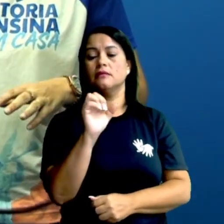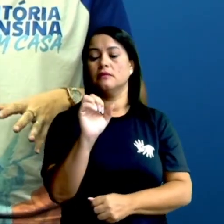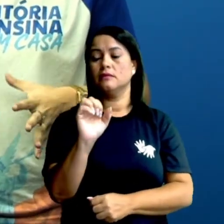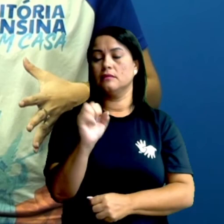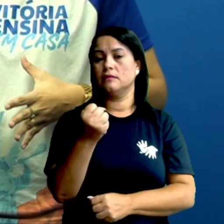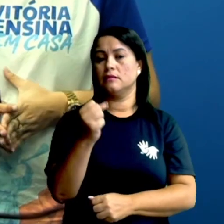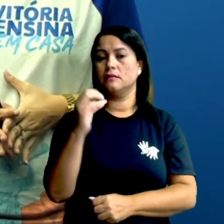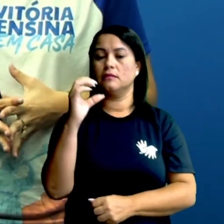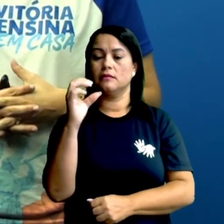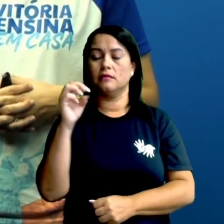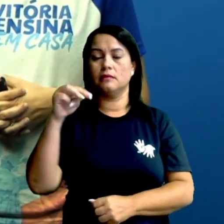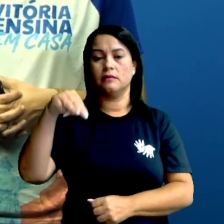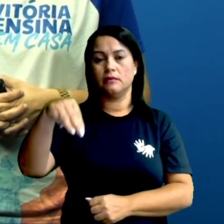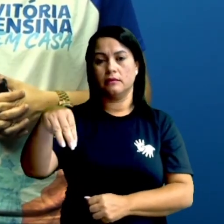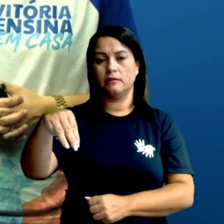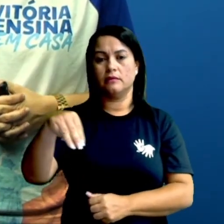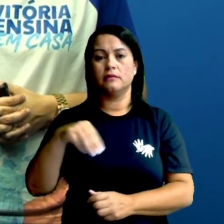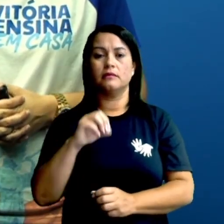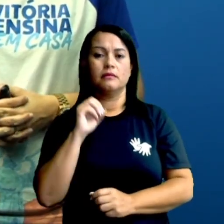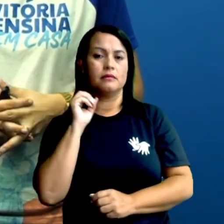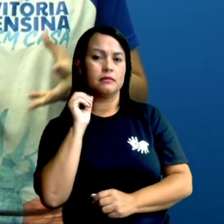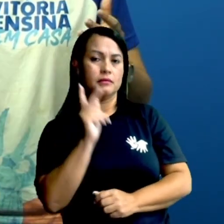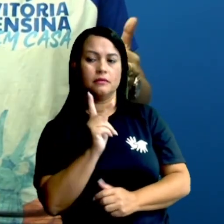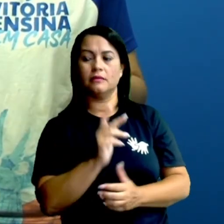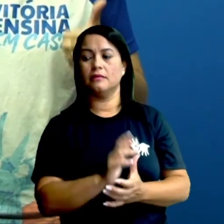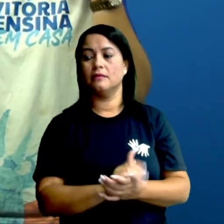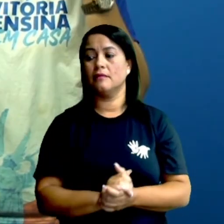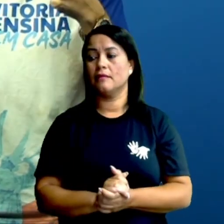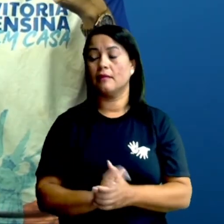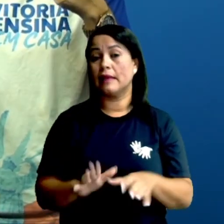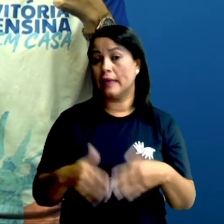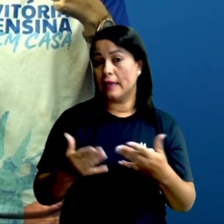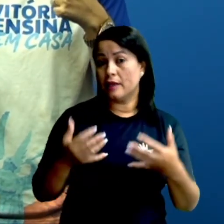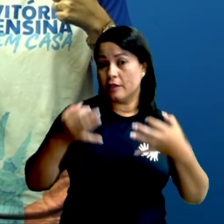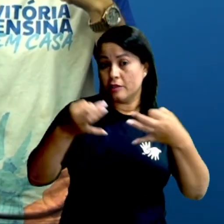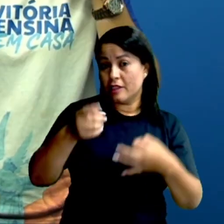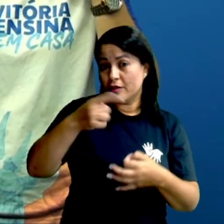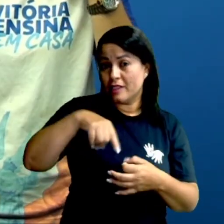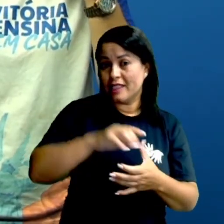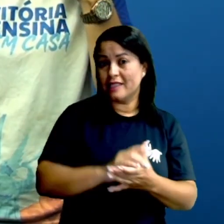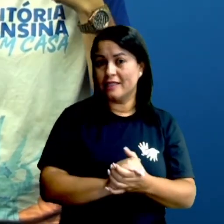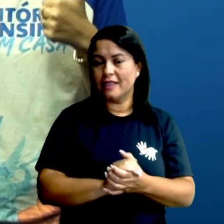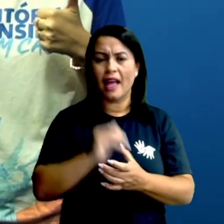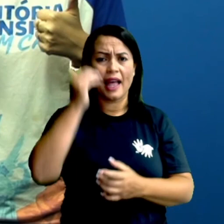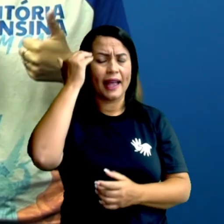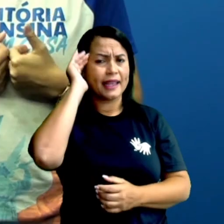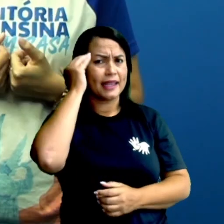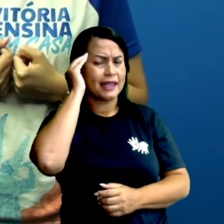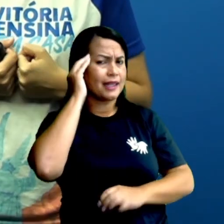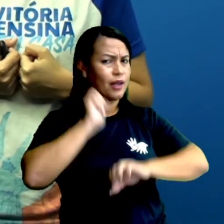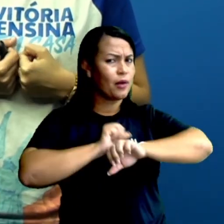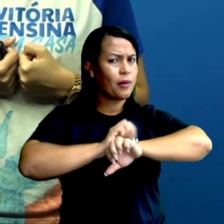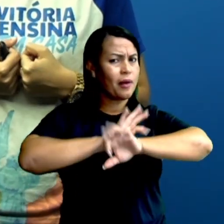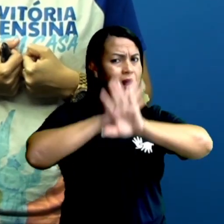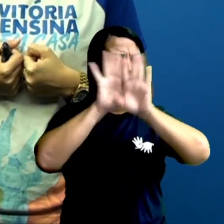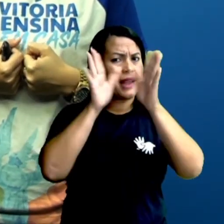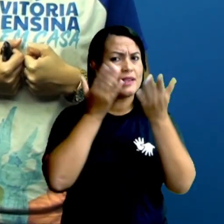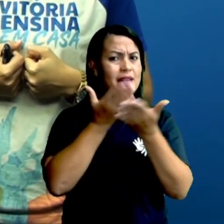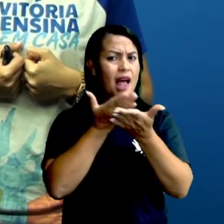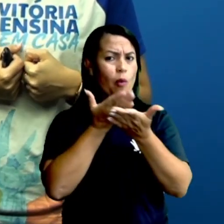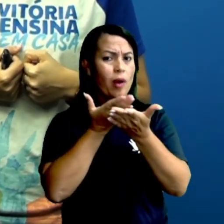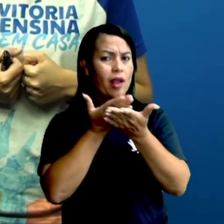38 centímetros. Ok? E aí, tudo certinho com vocês? Entenderam direitinho a